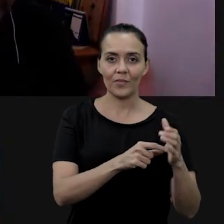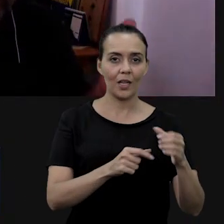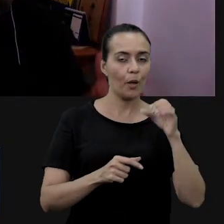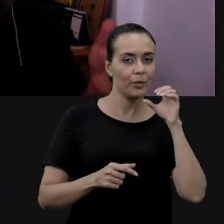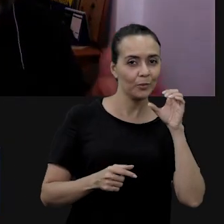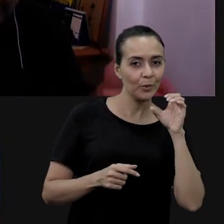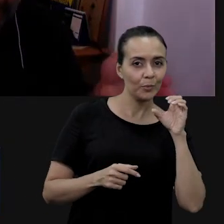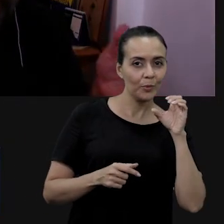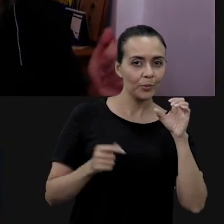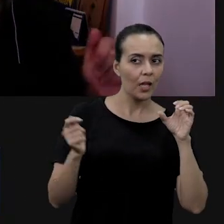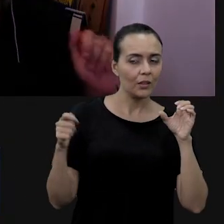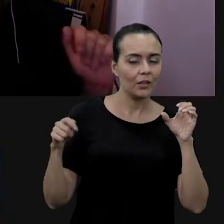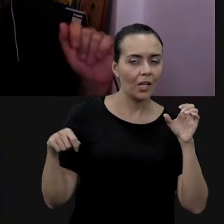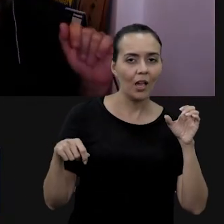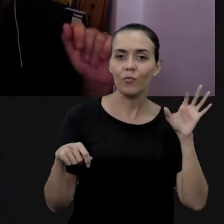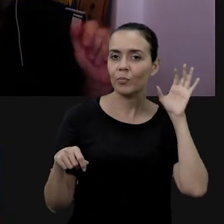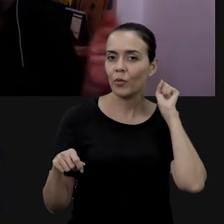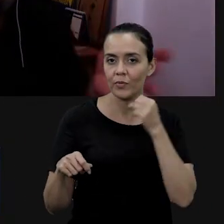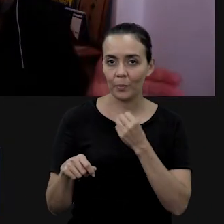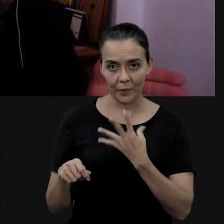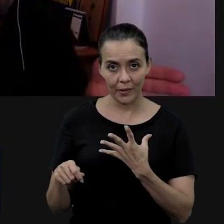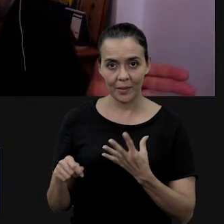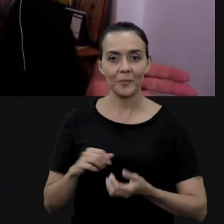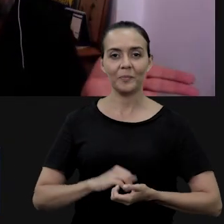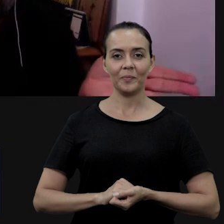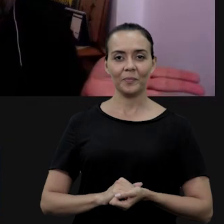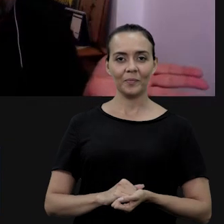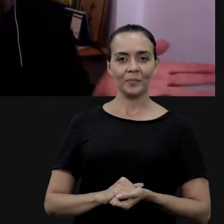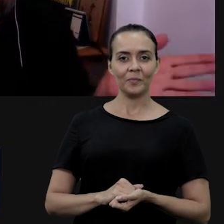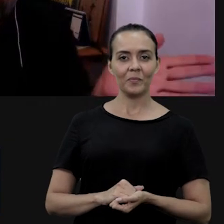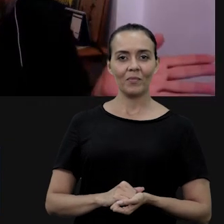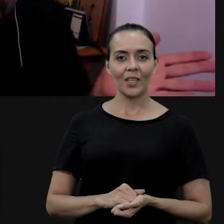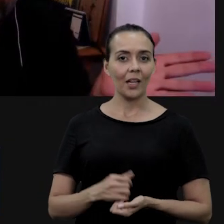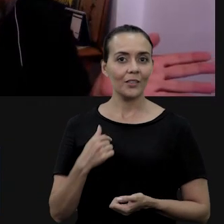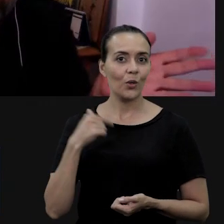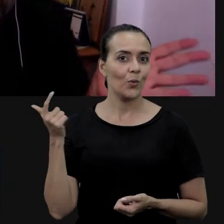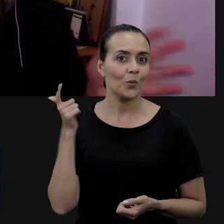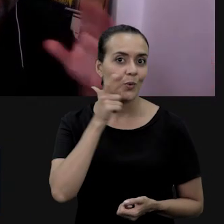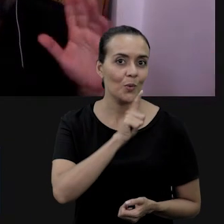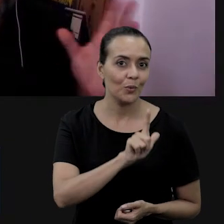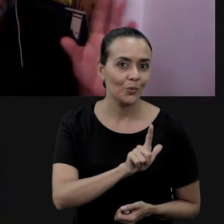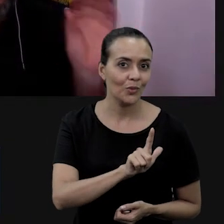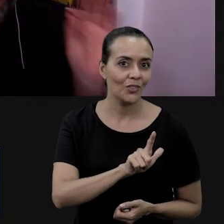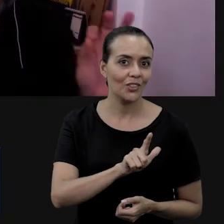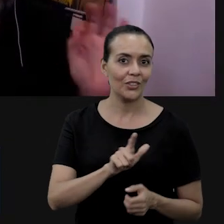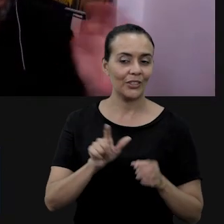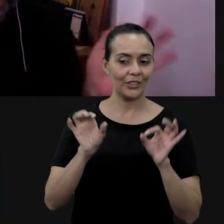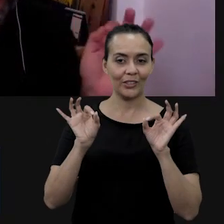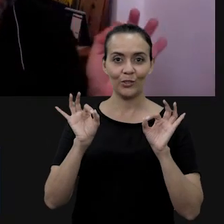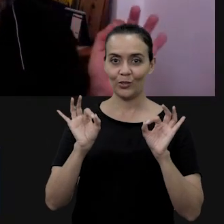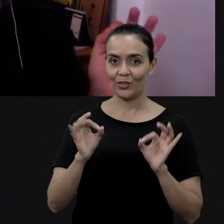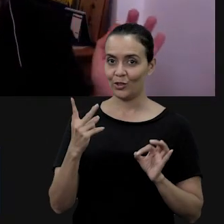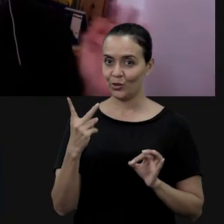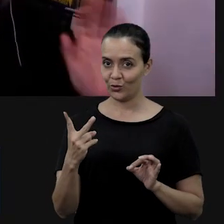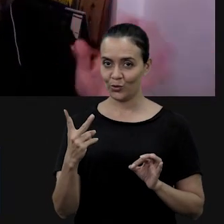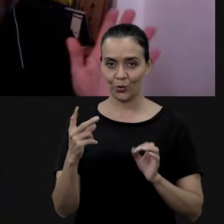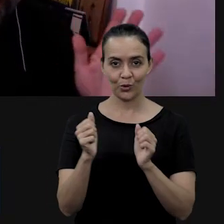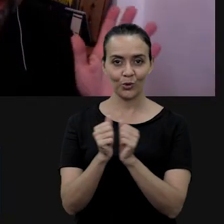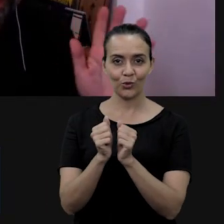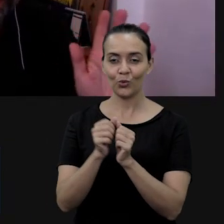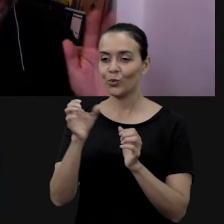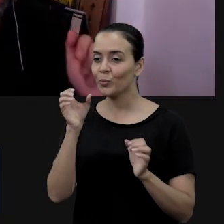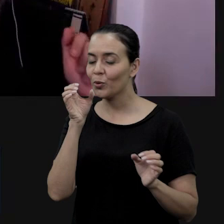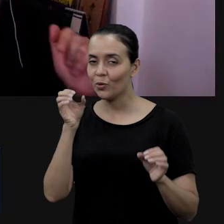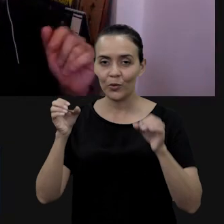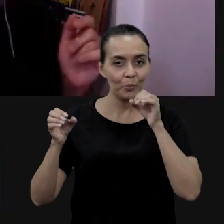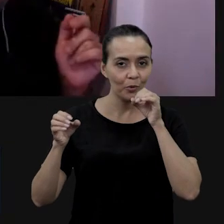vinha amplificado ali o som, né? E com isso eu consegui usar um boom e um lapela. Ao mesmo tempo